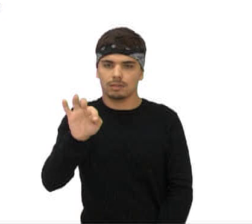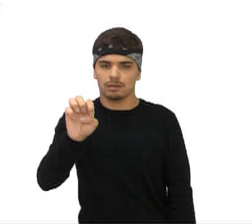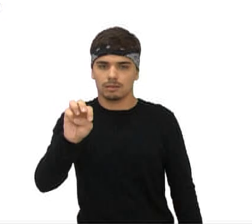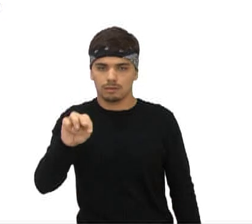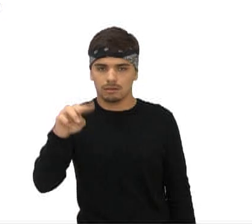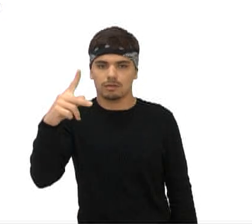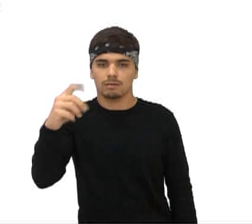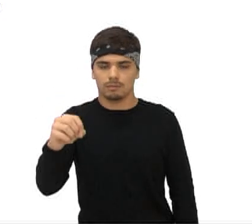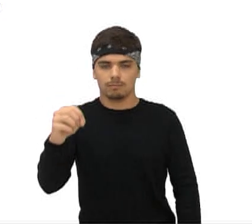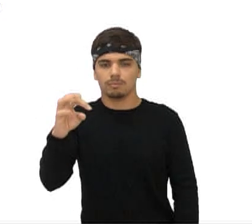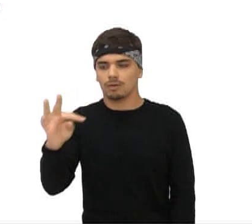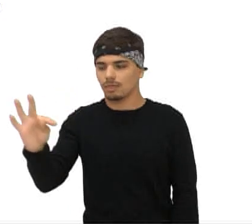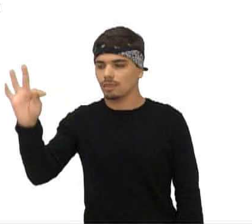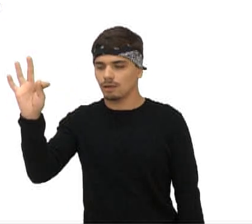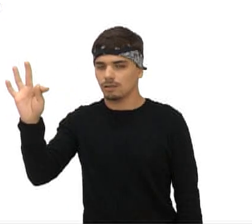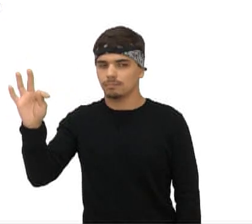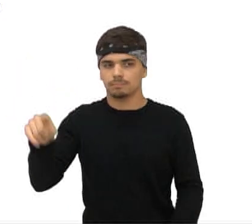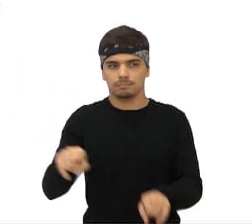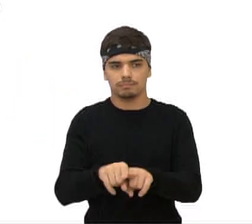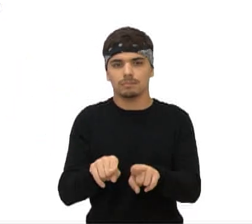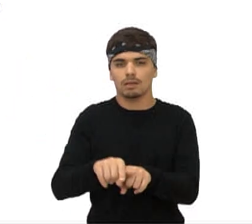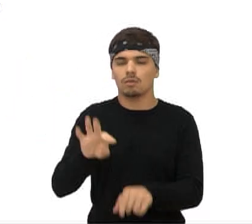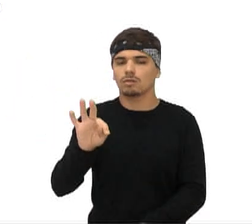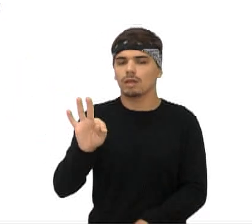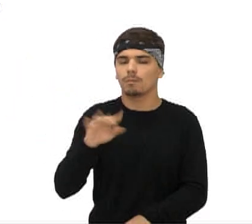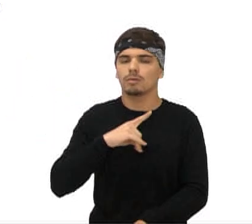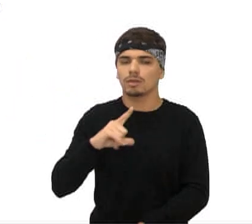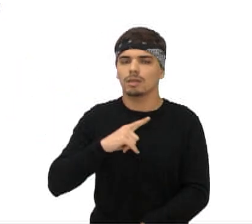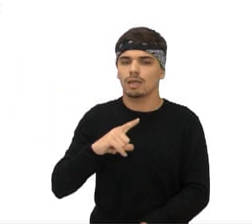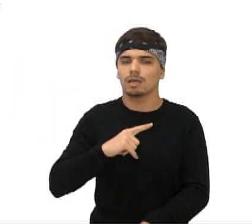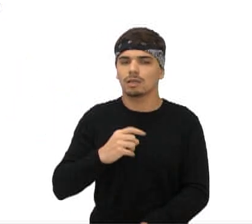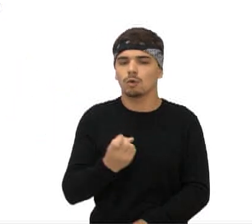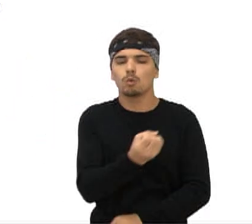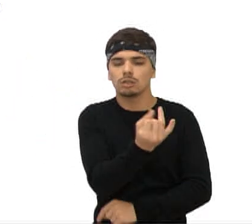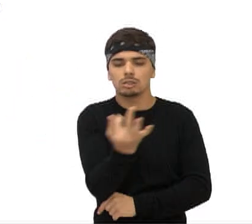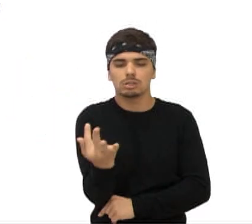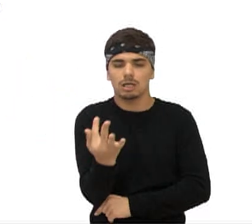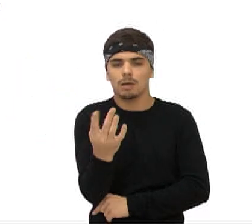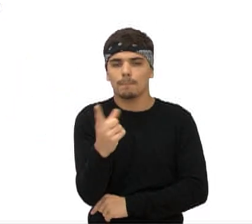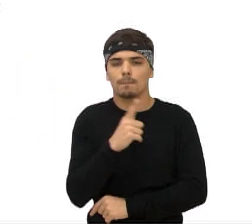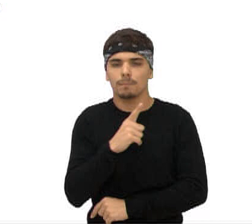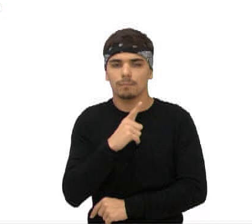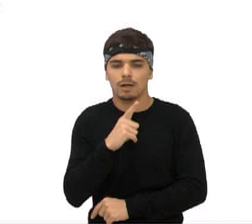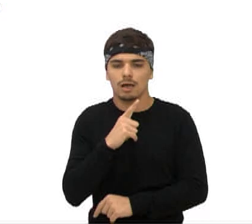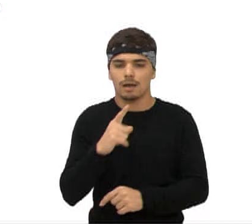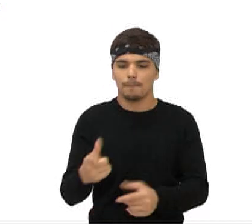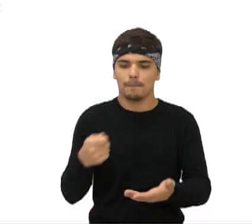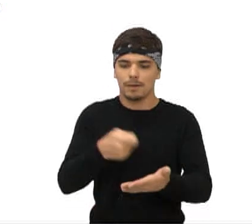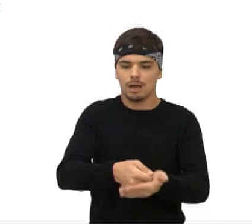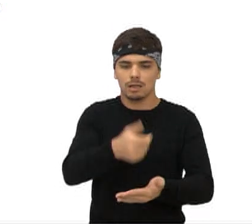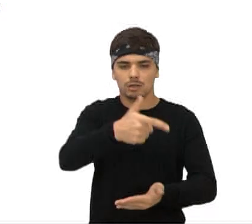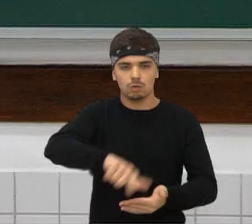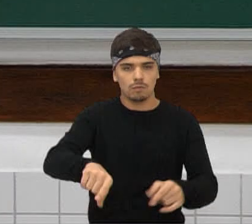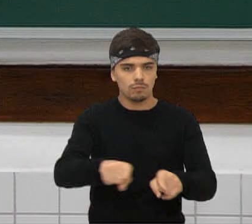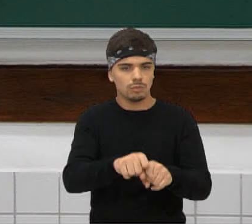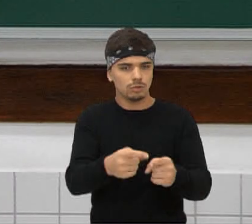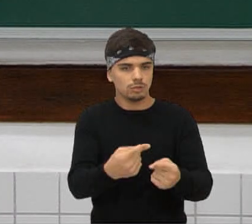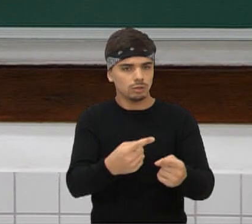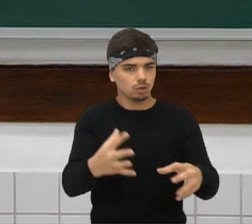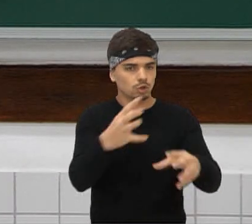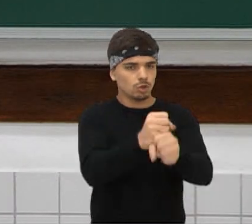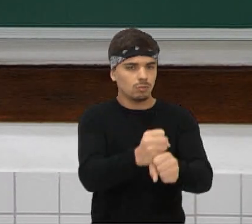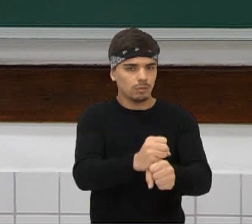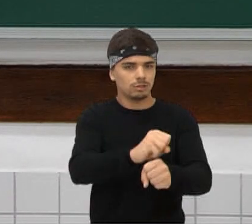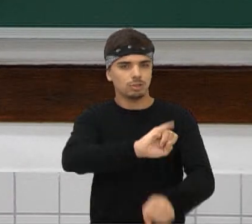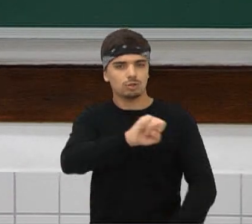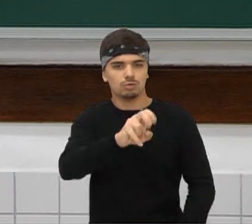T, o tempo que é dado para receber o valor aplicado de volta, mais os juros. Então, esse tempo ele vai ser